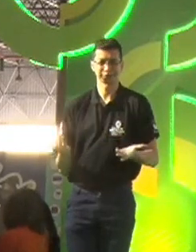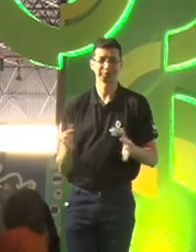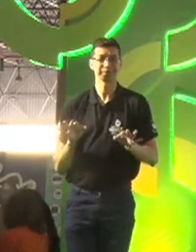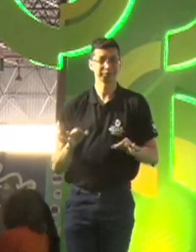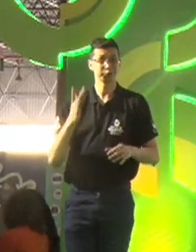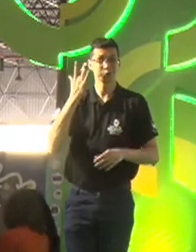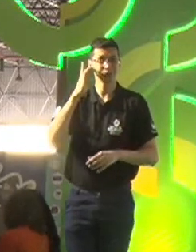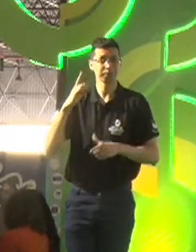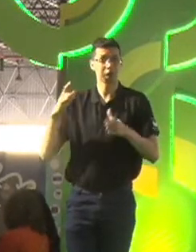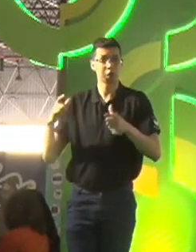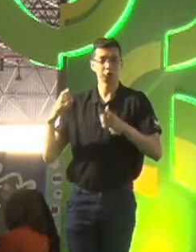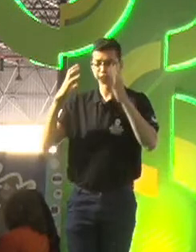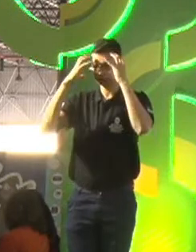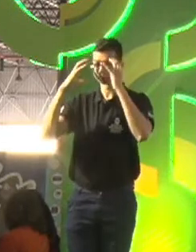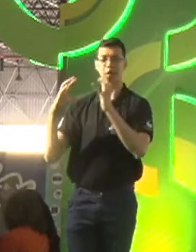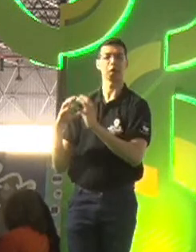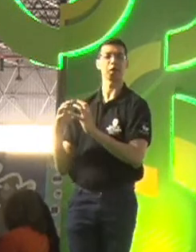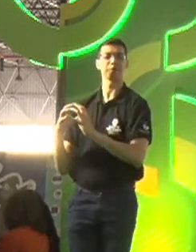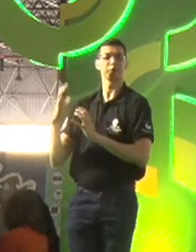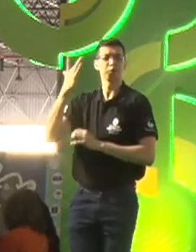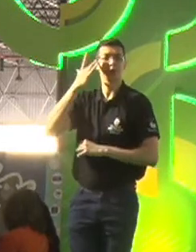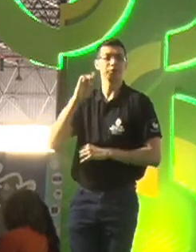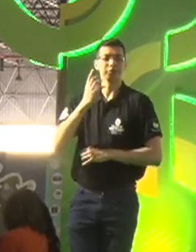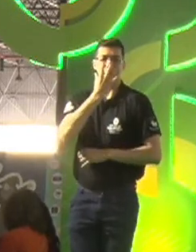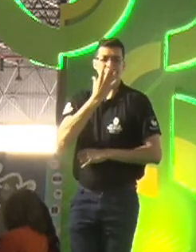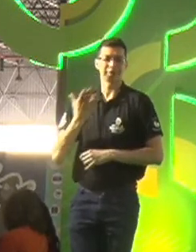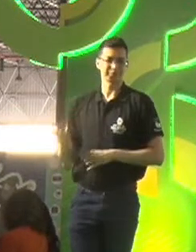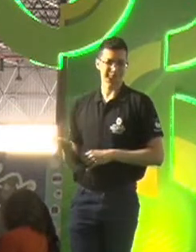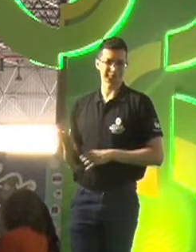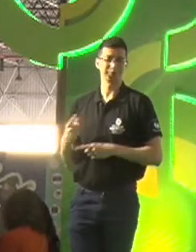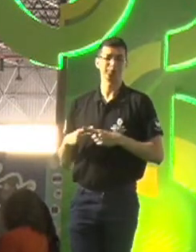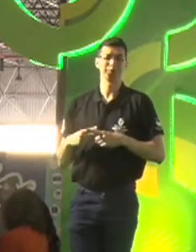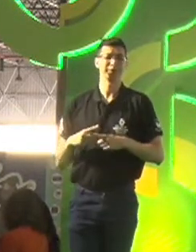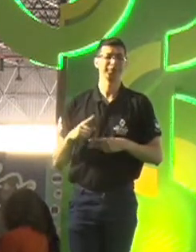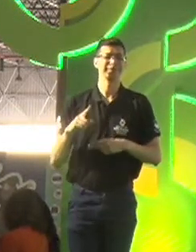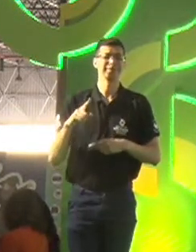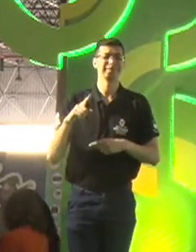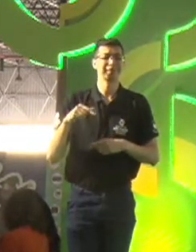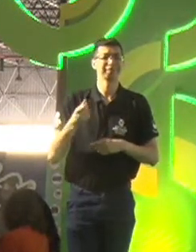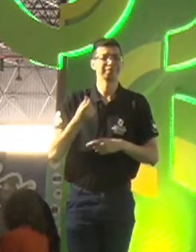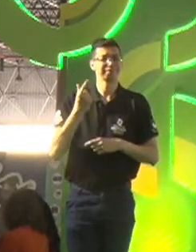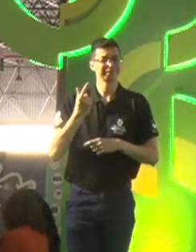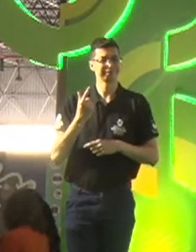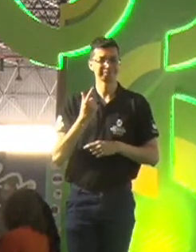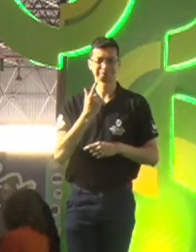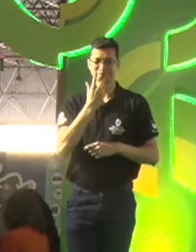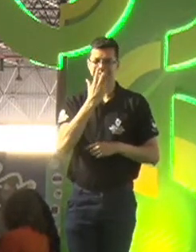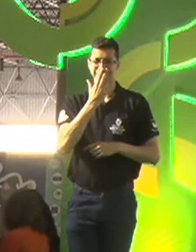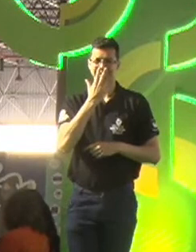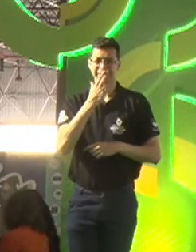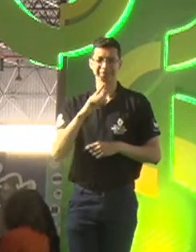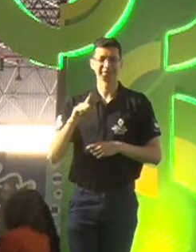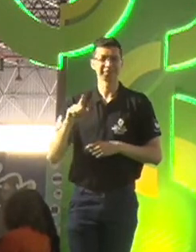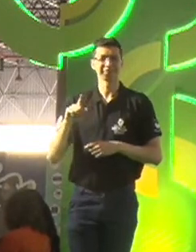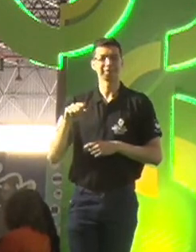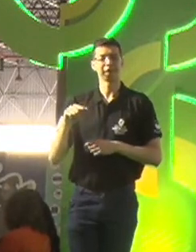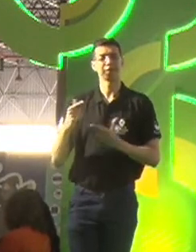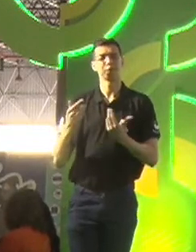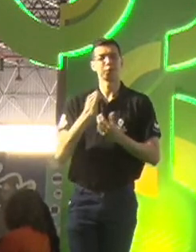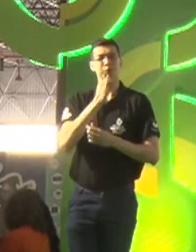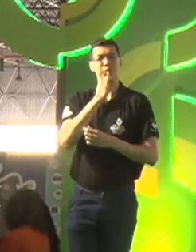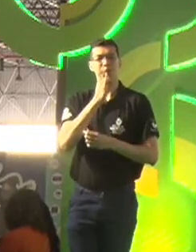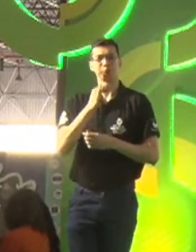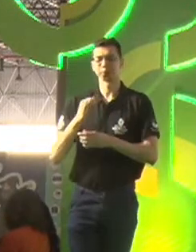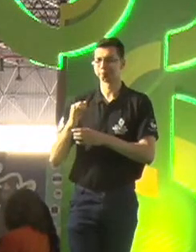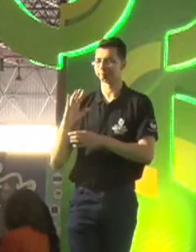tá a cabeça dele porque ele não tem uma pessoazinha ele é como se fosse um tronquinho né então isso depende